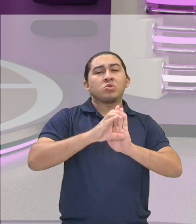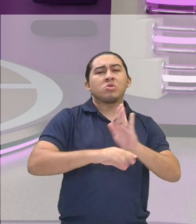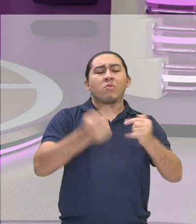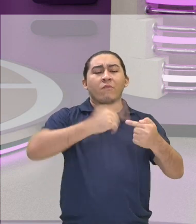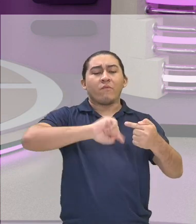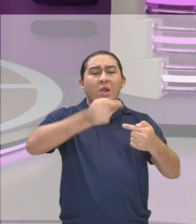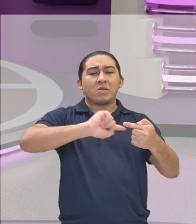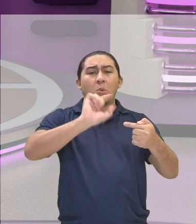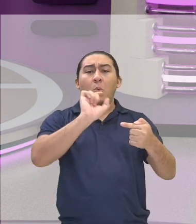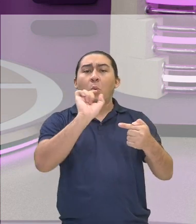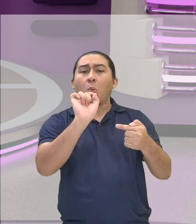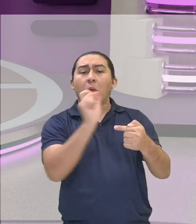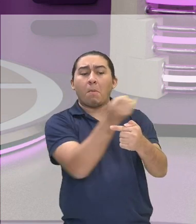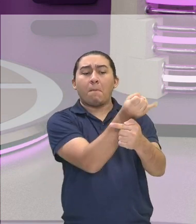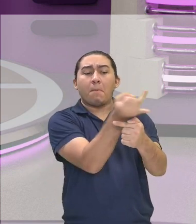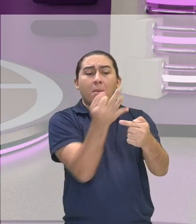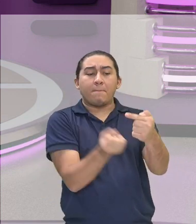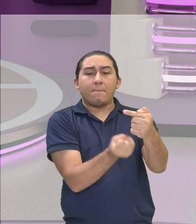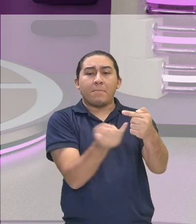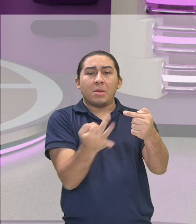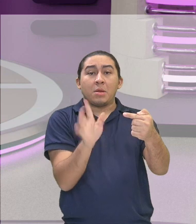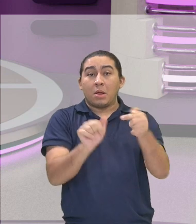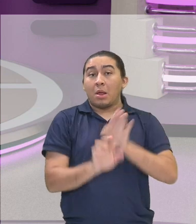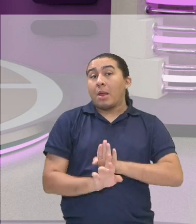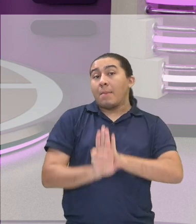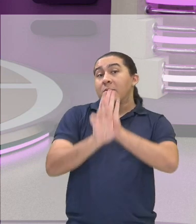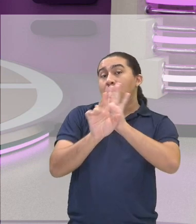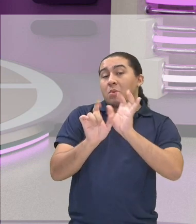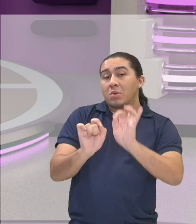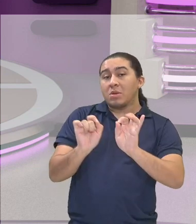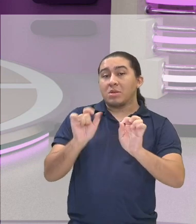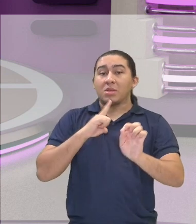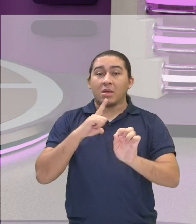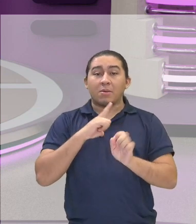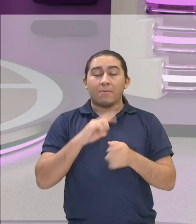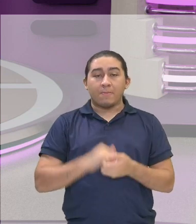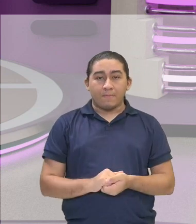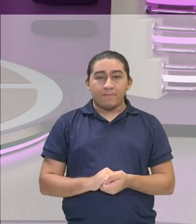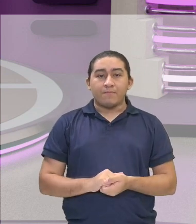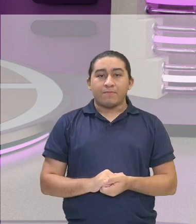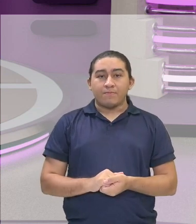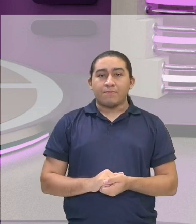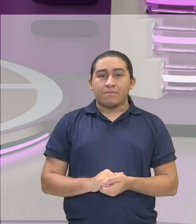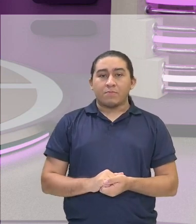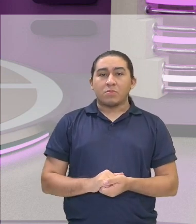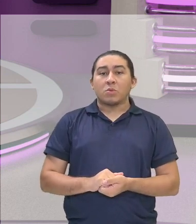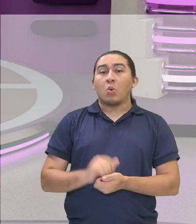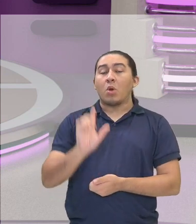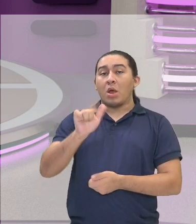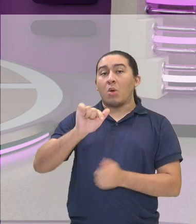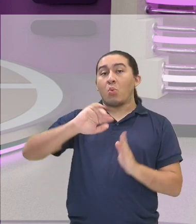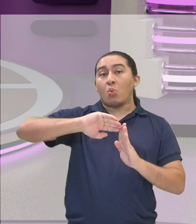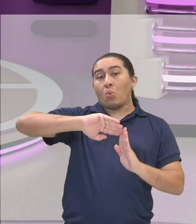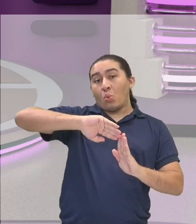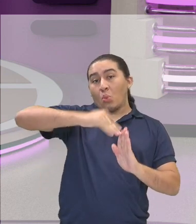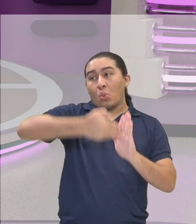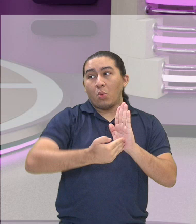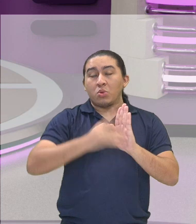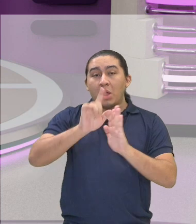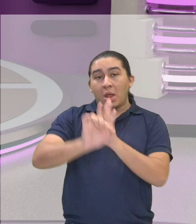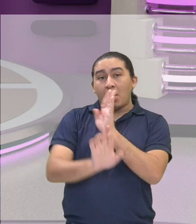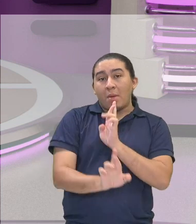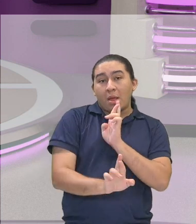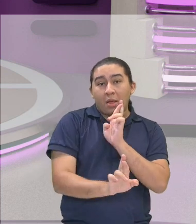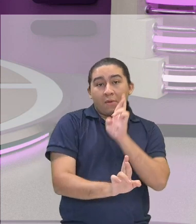fração? A fração, ela é a representação de uma parte de um todo. Então, a gente utiliza o todo como uma referência